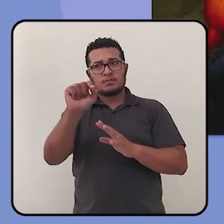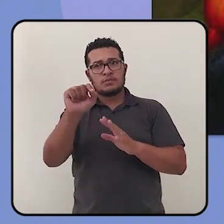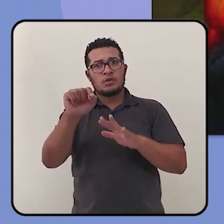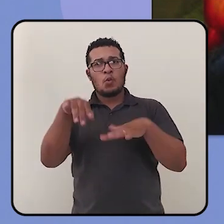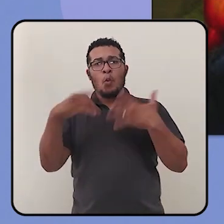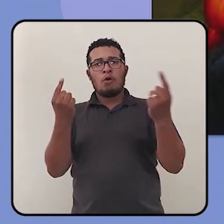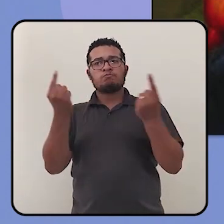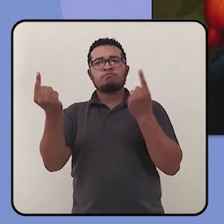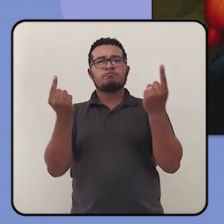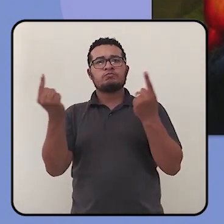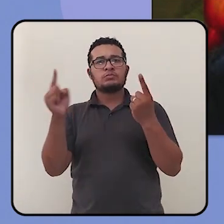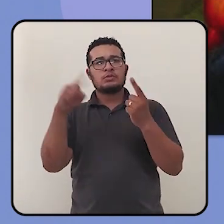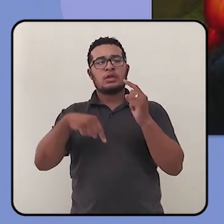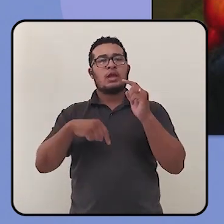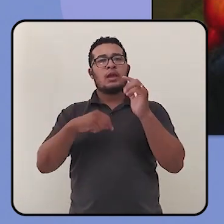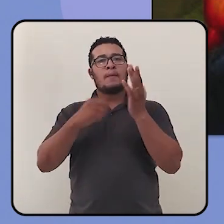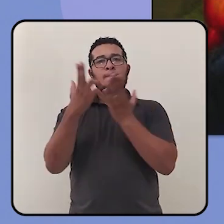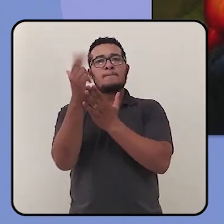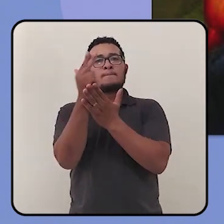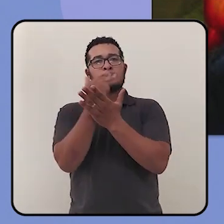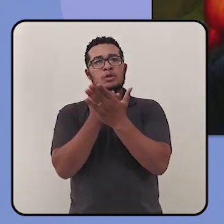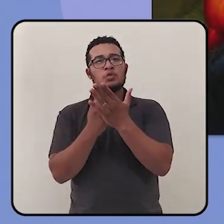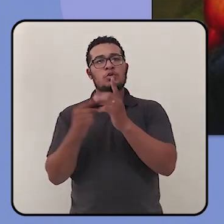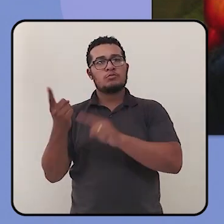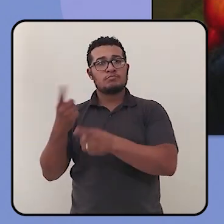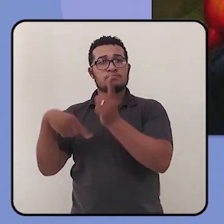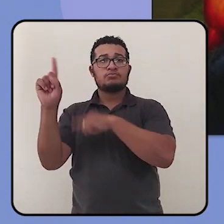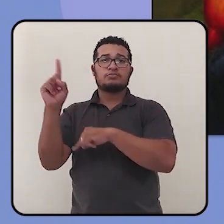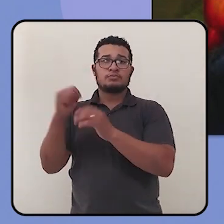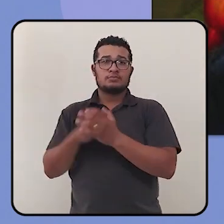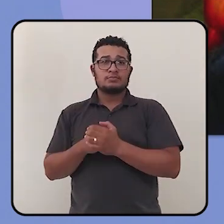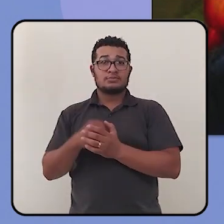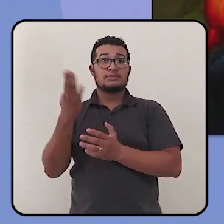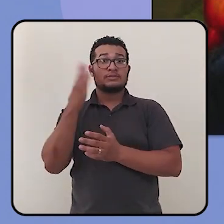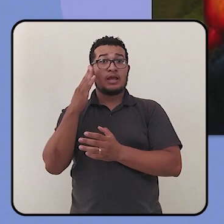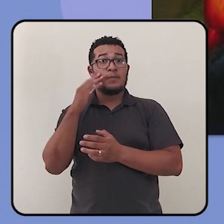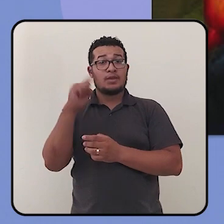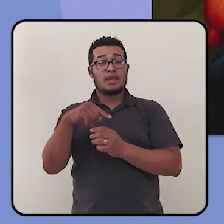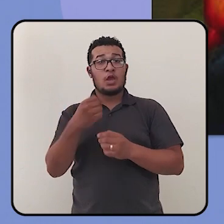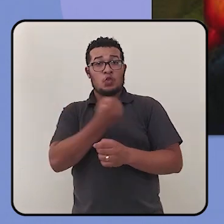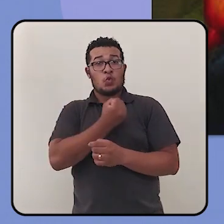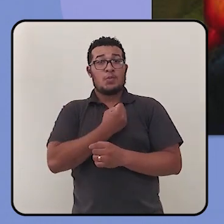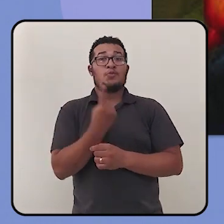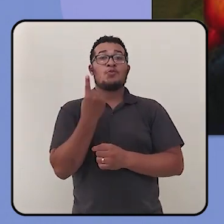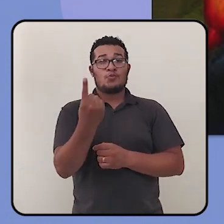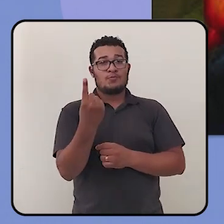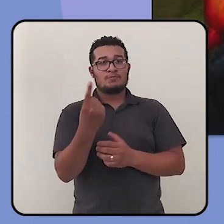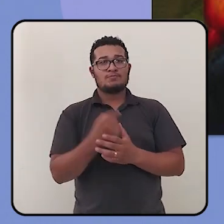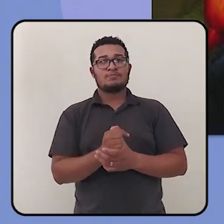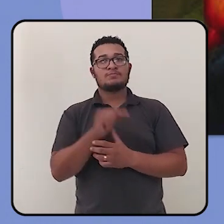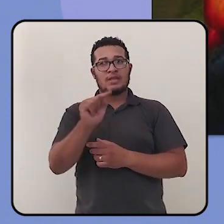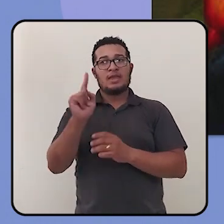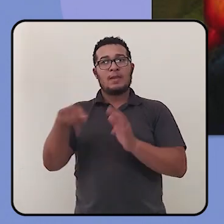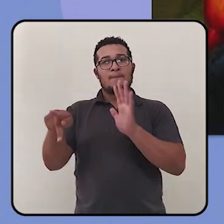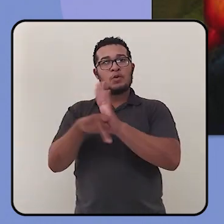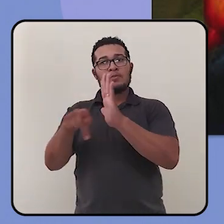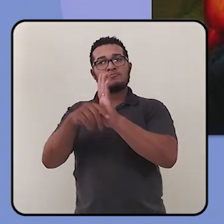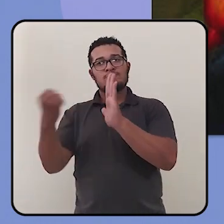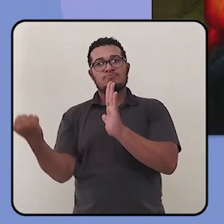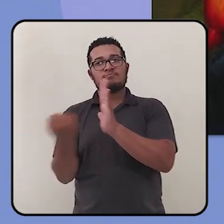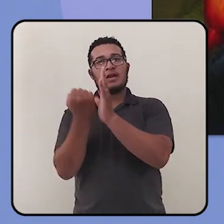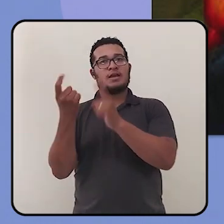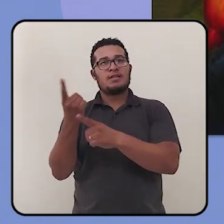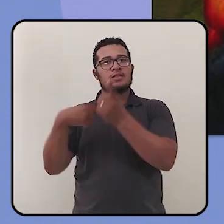das duas refere-se a a pintura renascentista com certeza a pintura número um essas são as marcas do